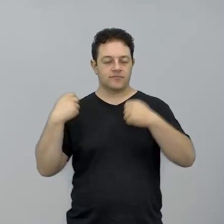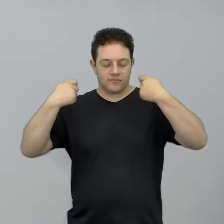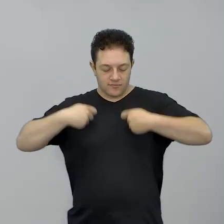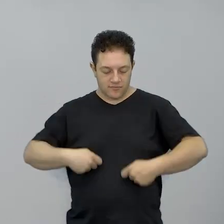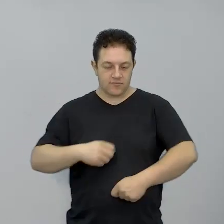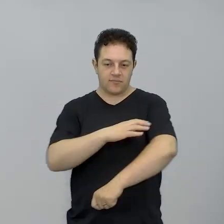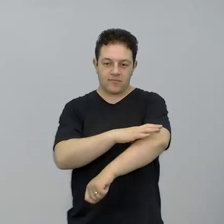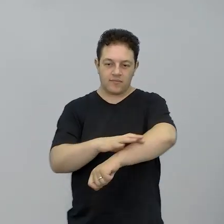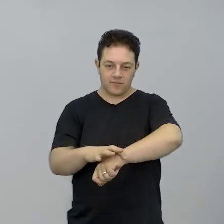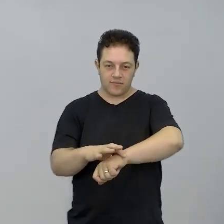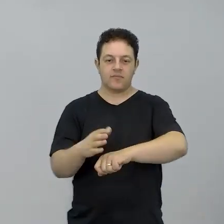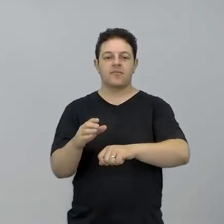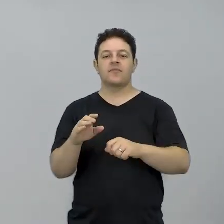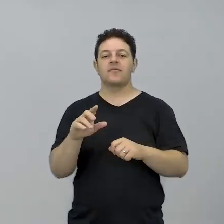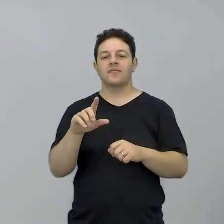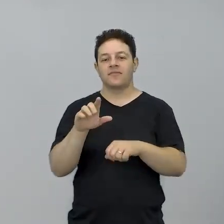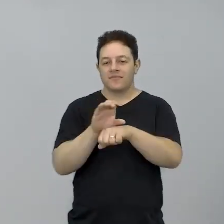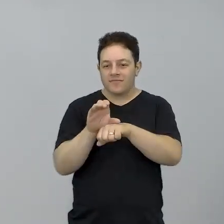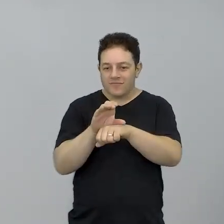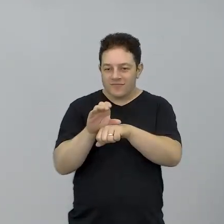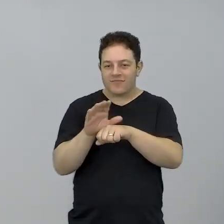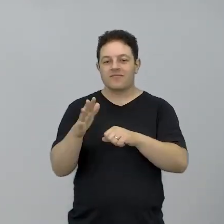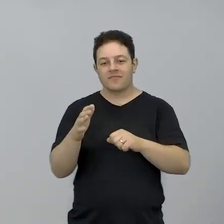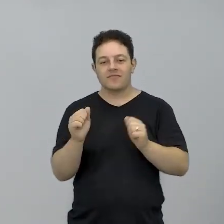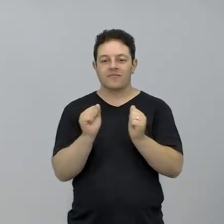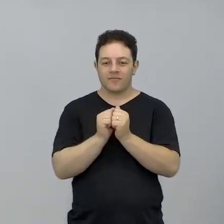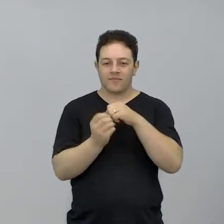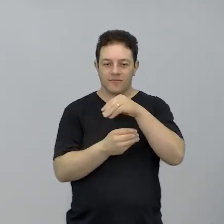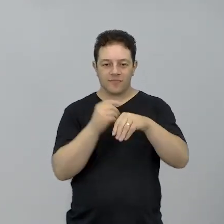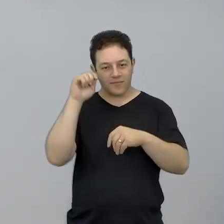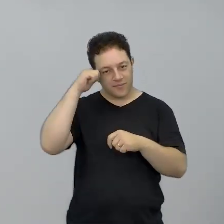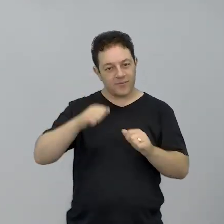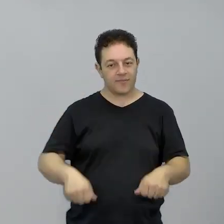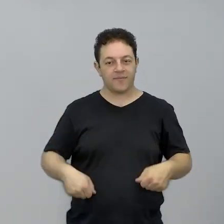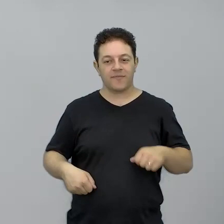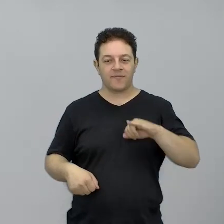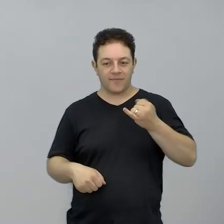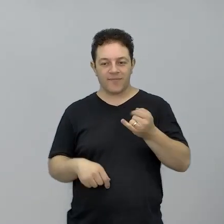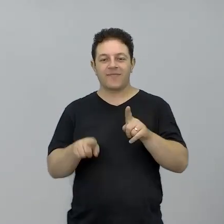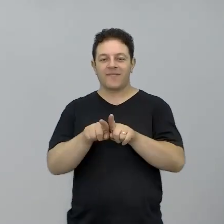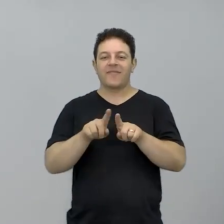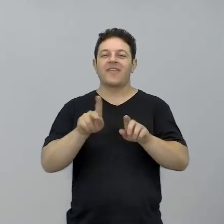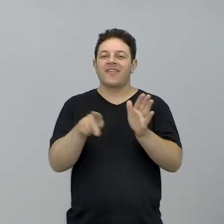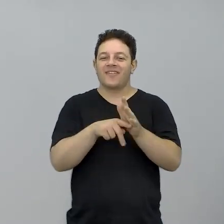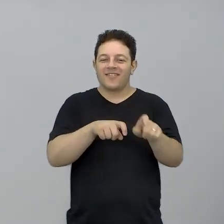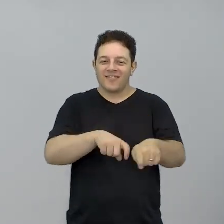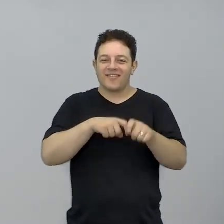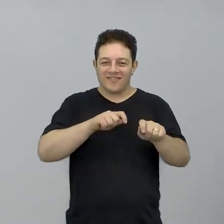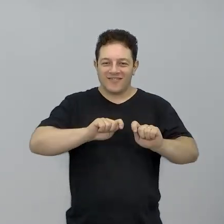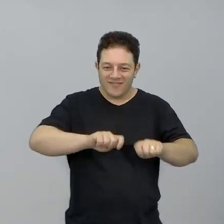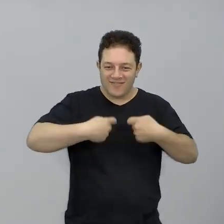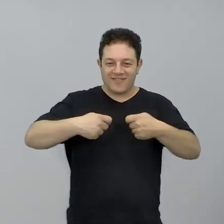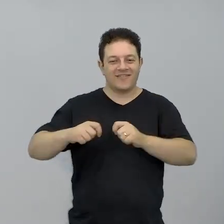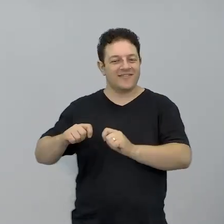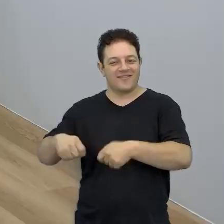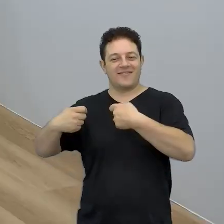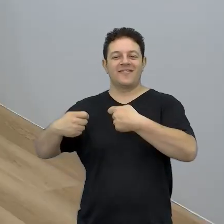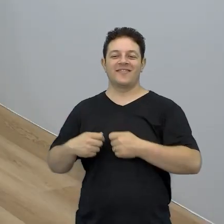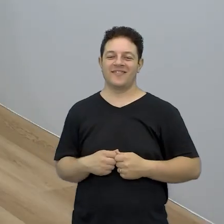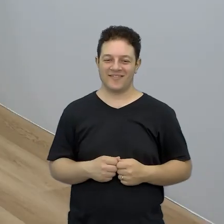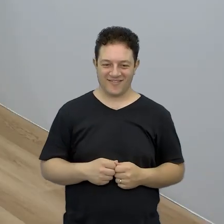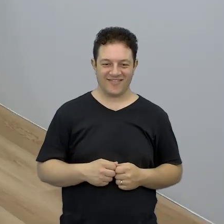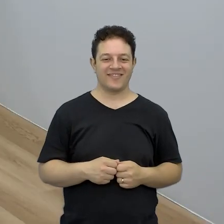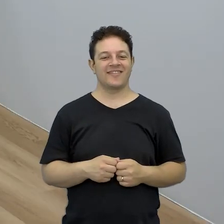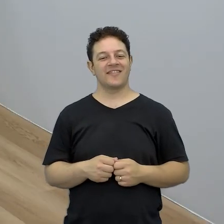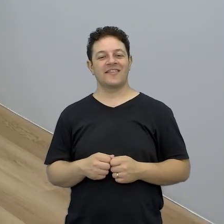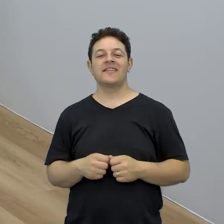lã, cinza com preto, calça jeans e botina de roça. É isso aí, é que ela veio,